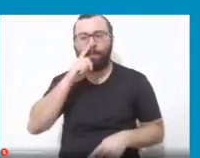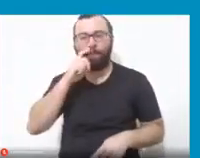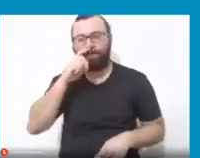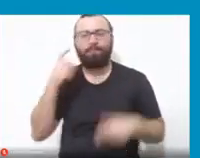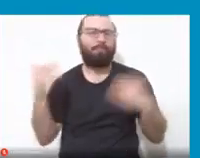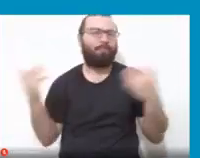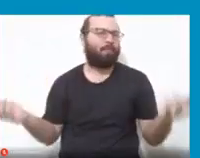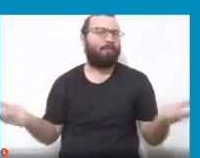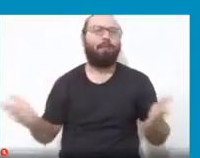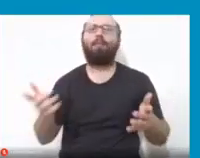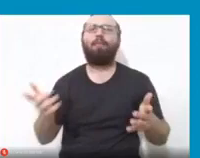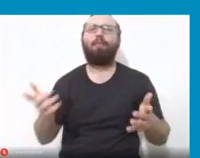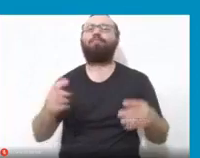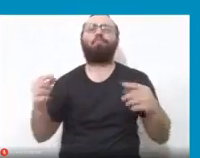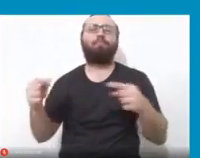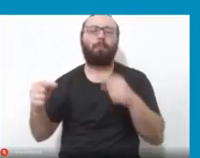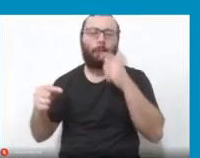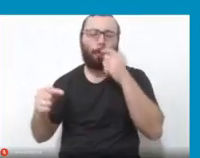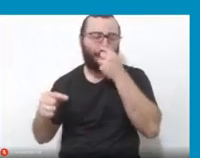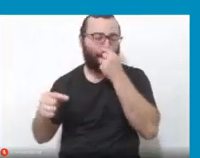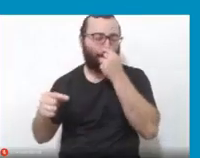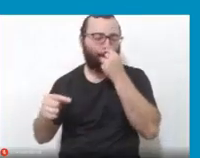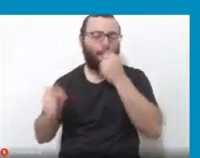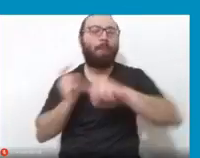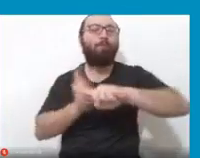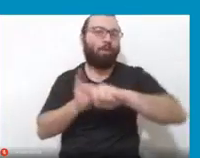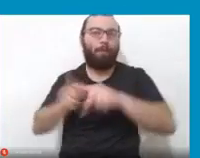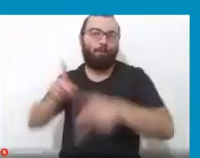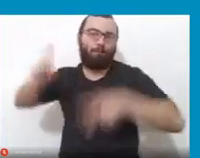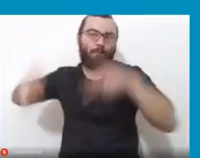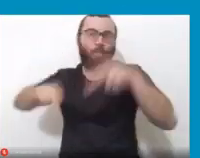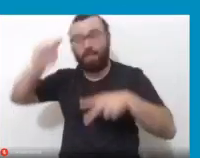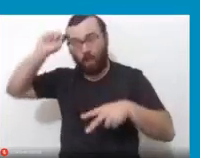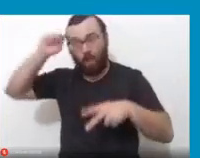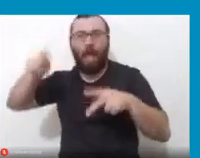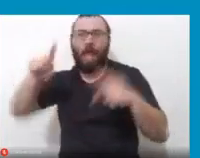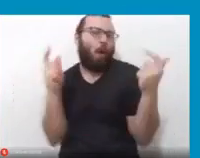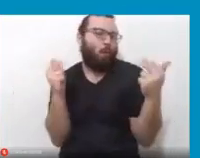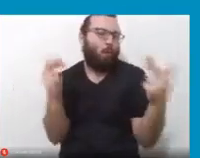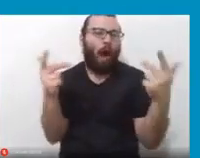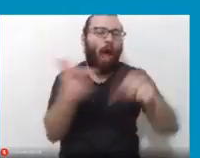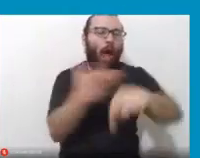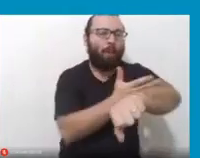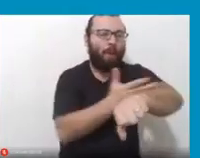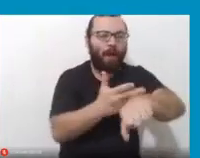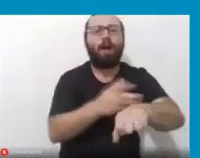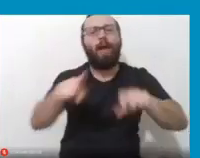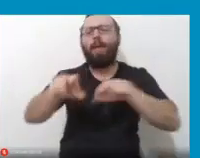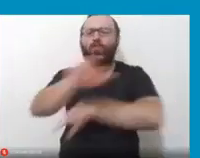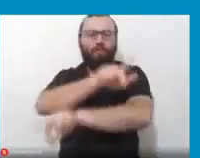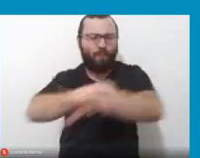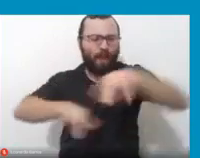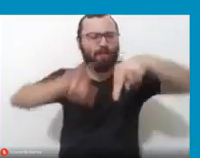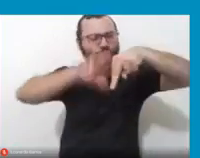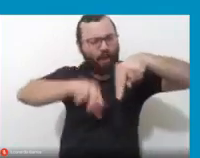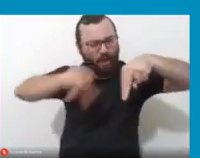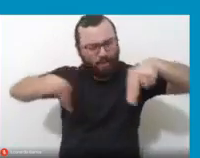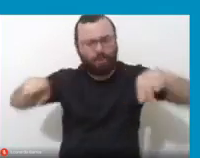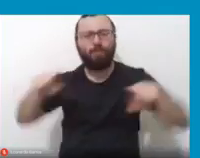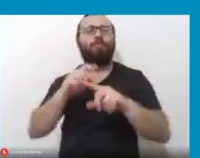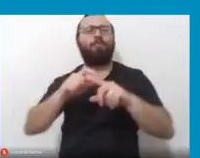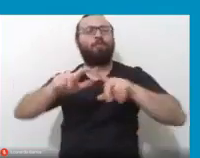recortes de interseccionalidade possíveis, porque a população negra, como a branca, ela é diversa em gênero, diversa em